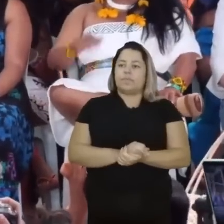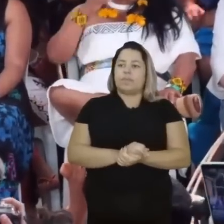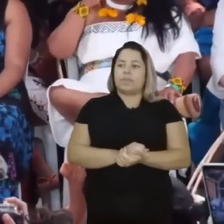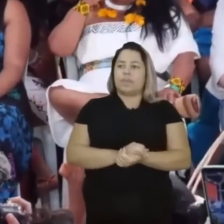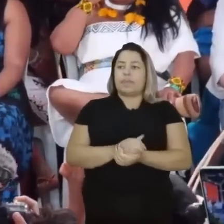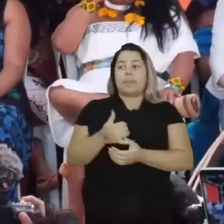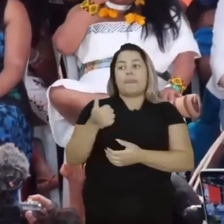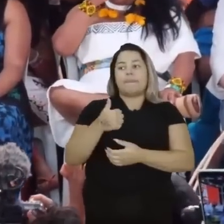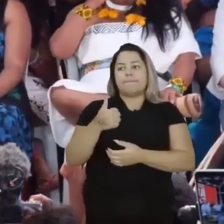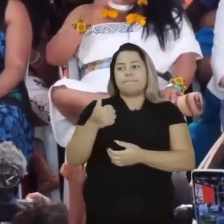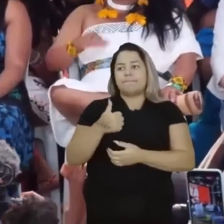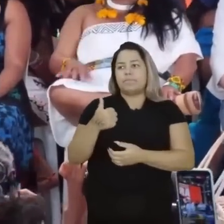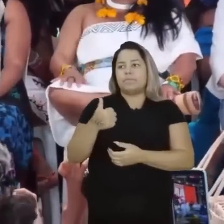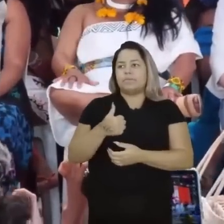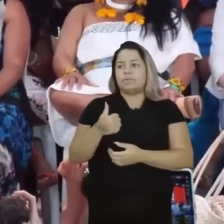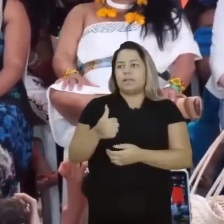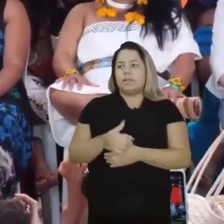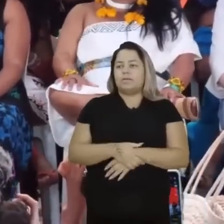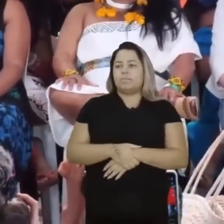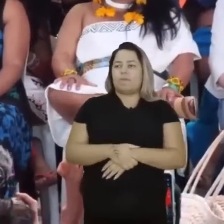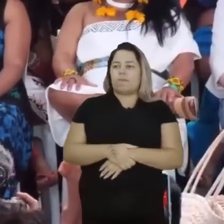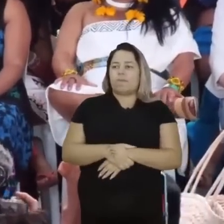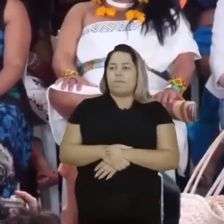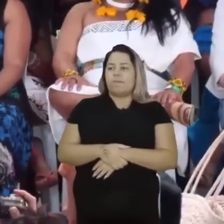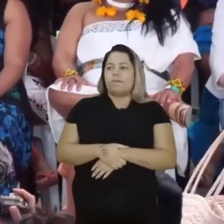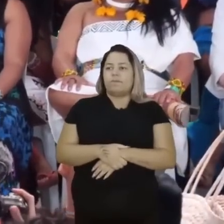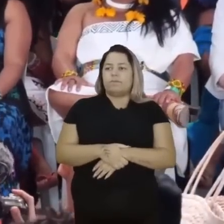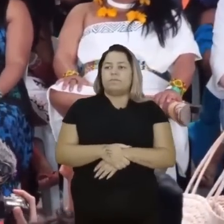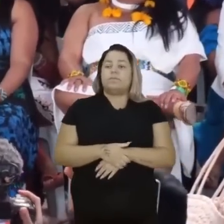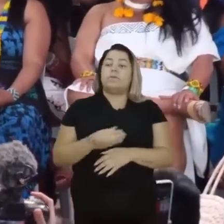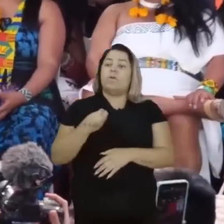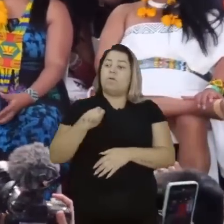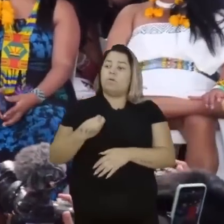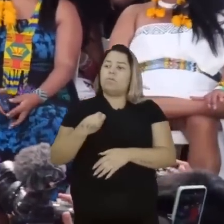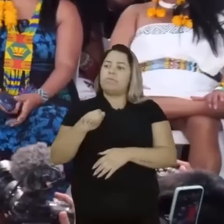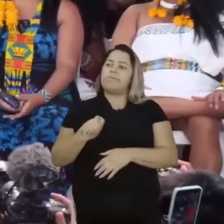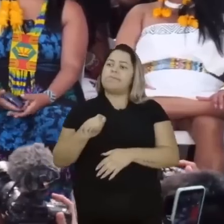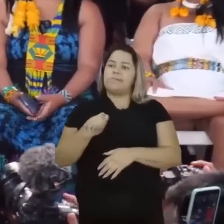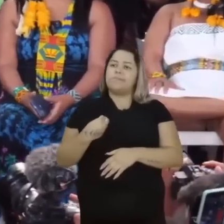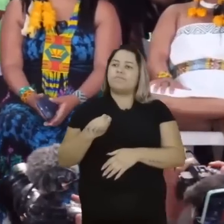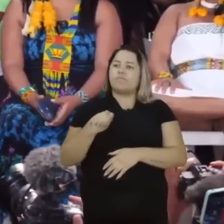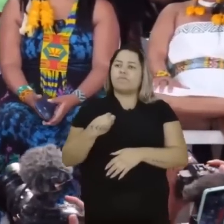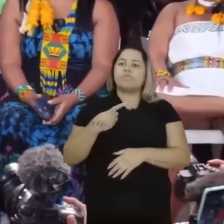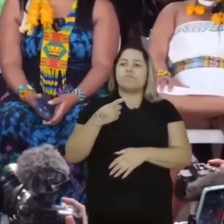Primeiro, eu estou